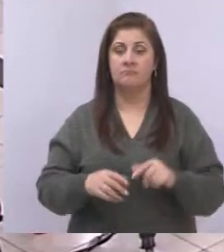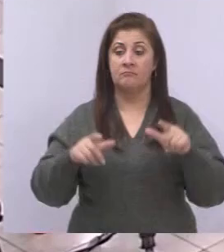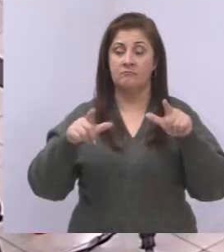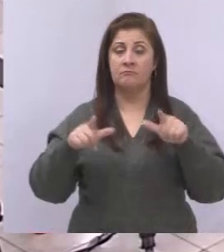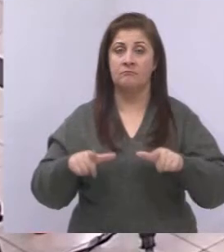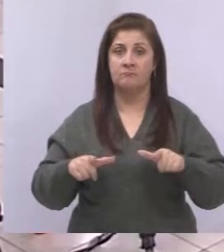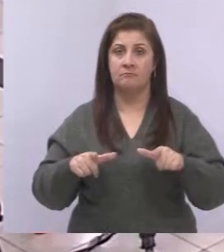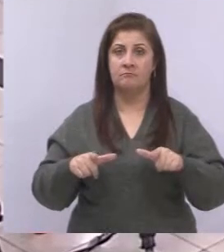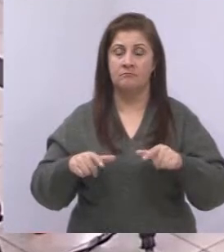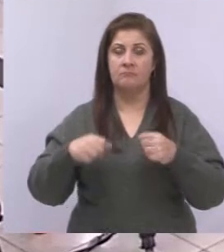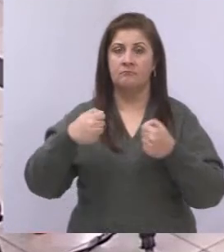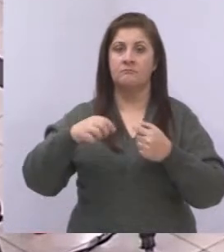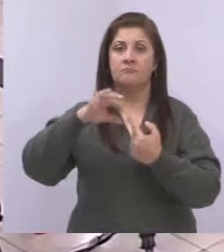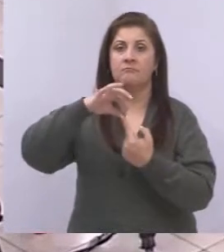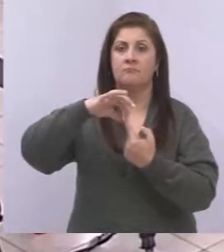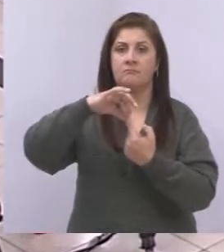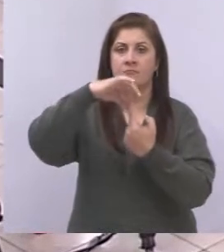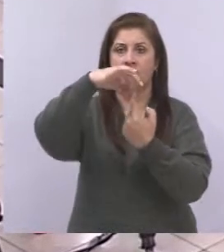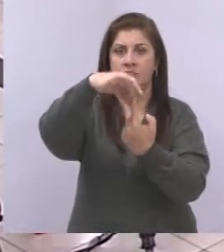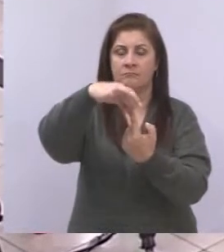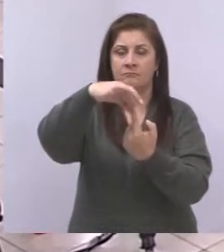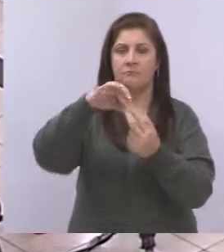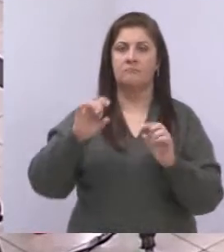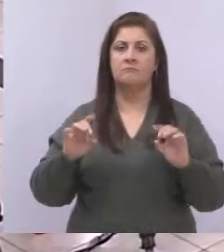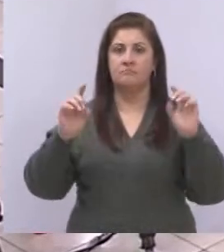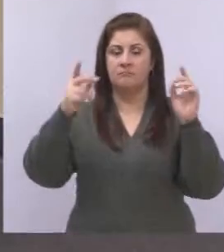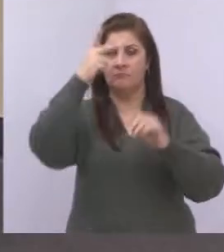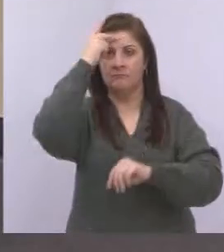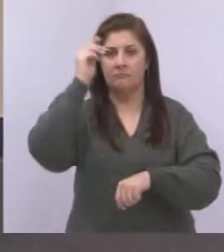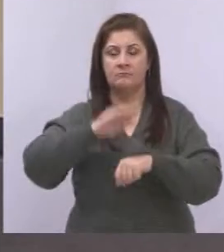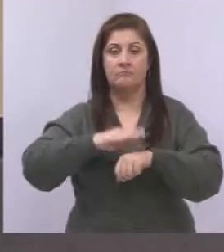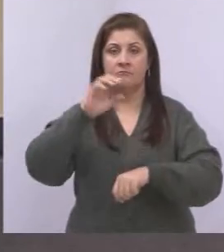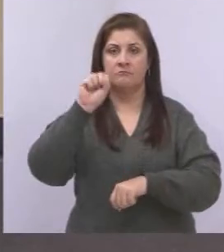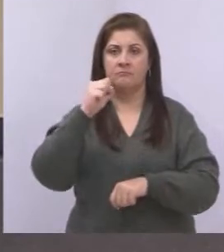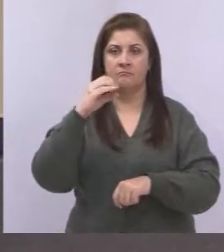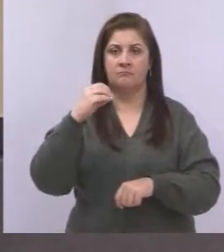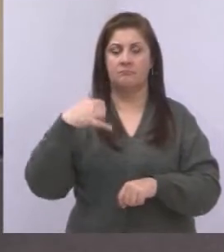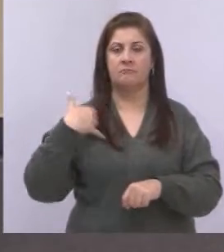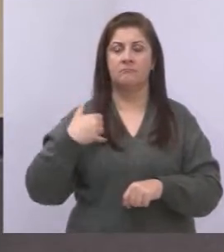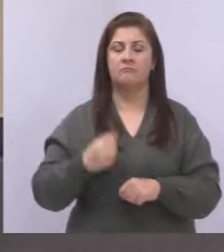de prioridades especiais aos idosos maiores de 80 anos.